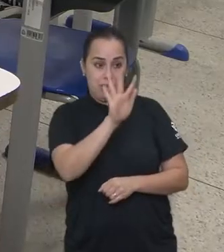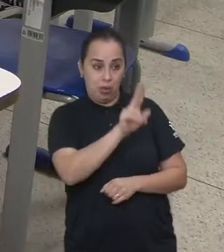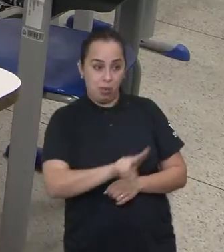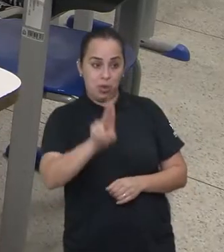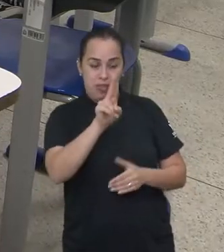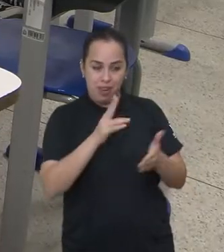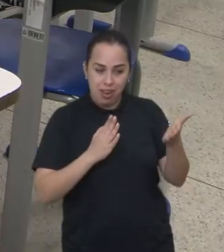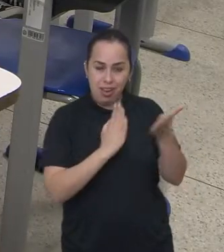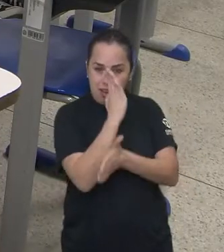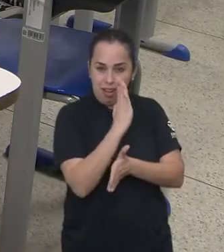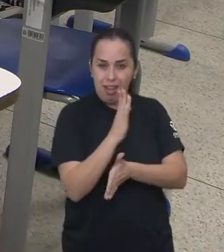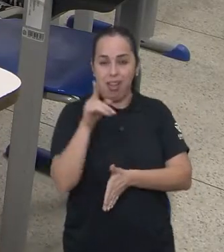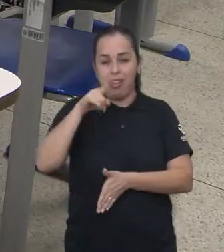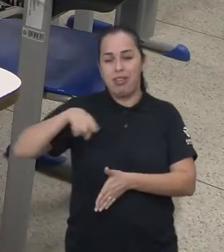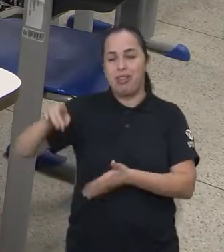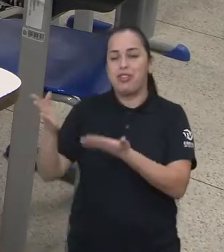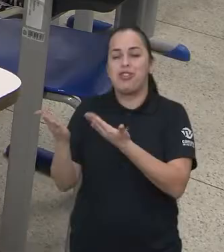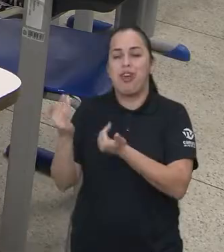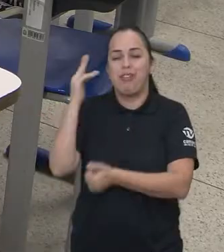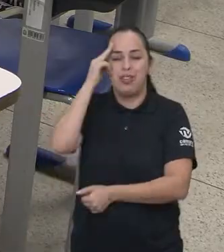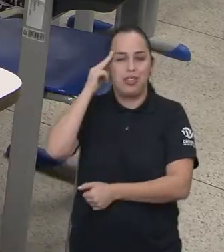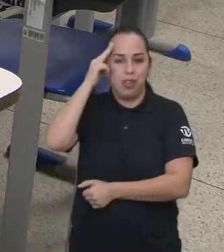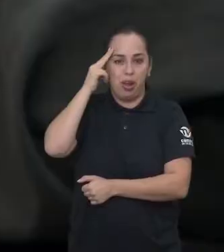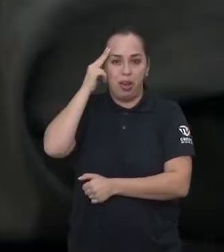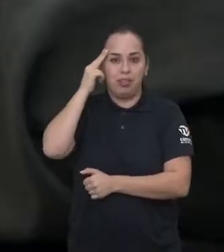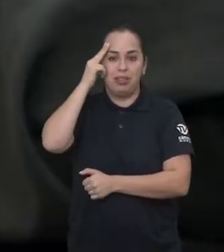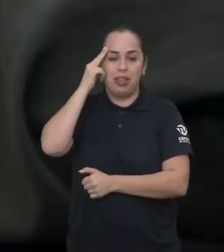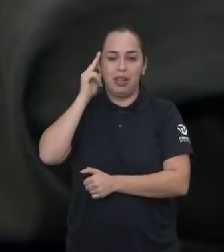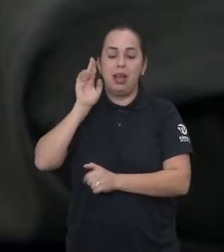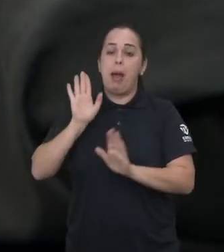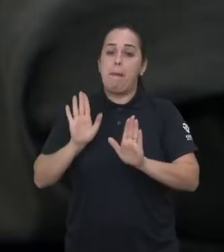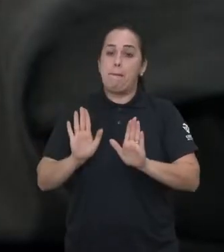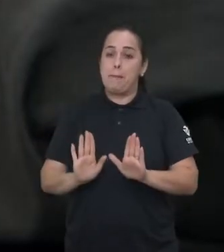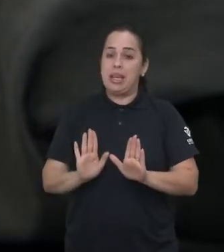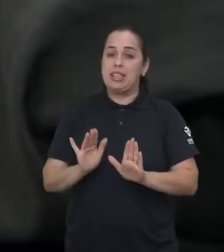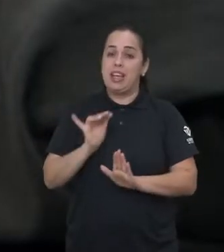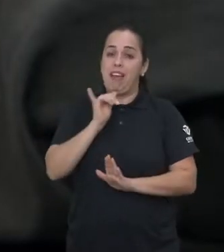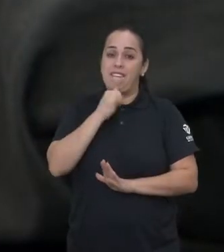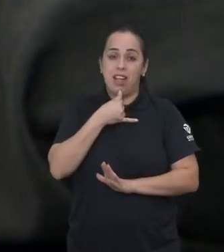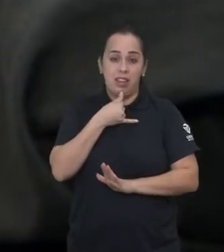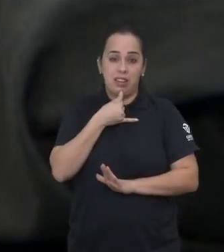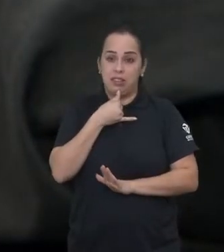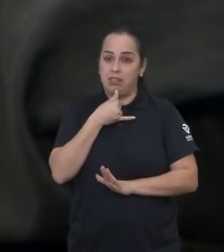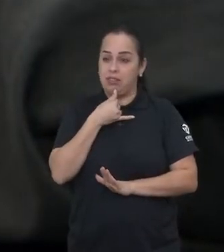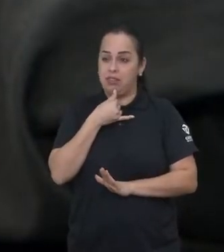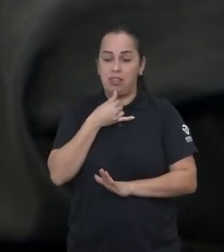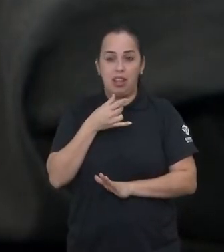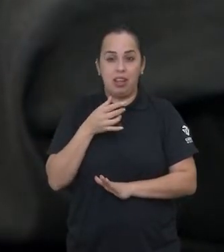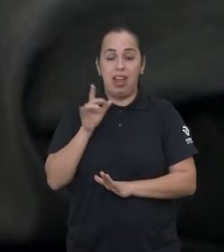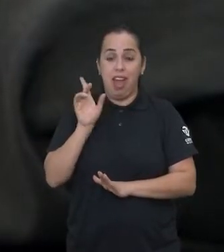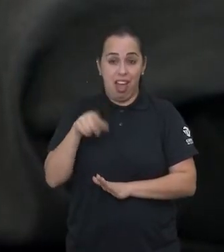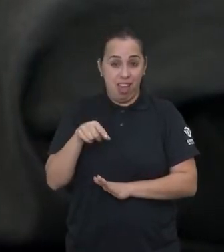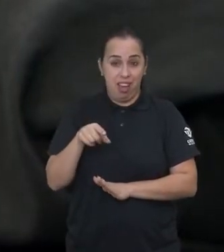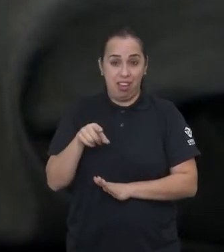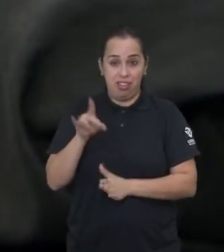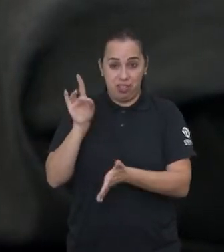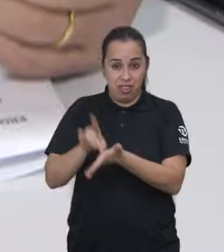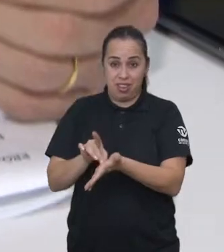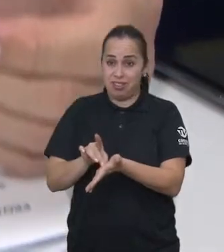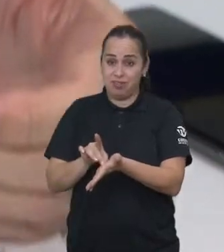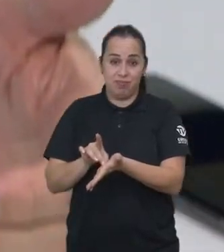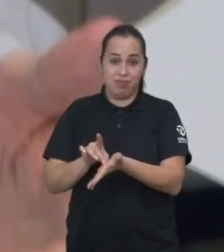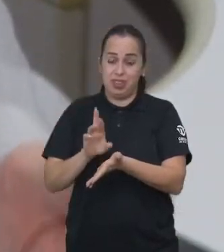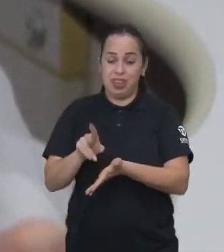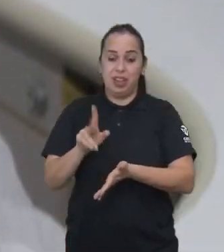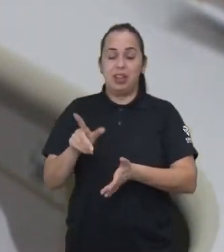ingressar na universidade é um sonho da maioria dos jovens Em contrapartida infelizmente esta não é uma opção para